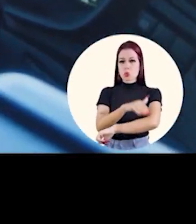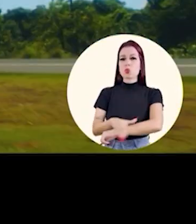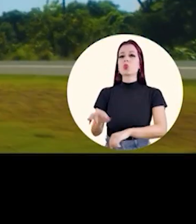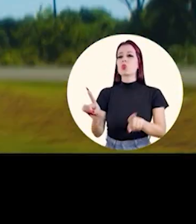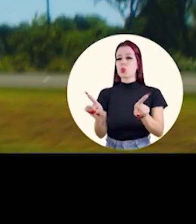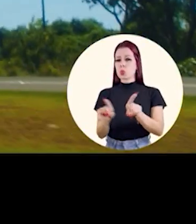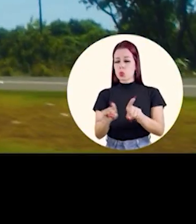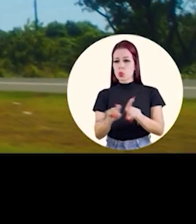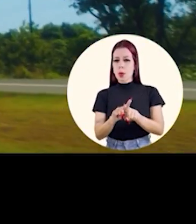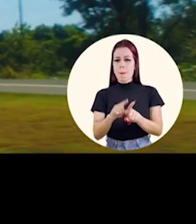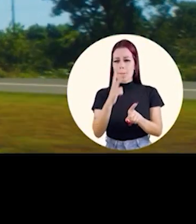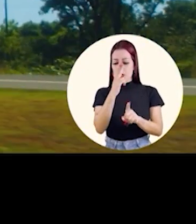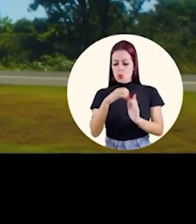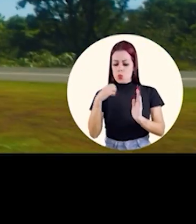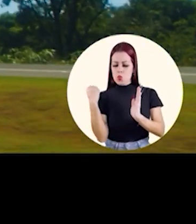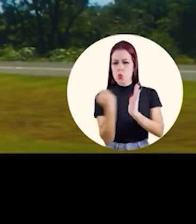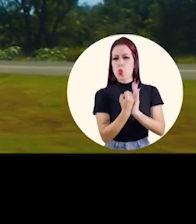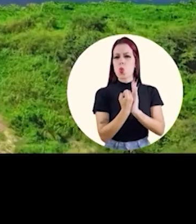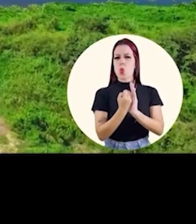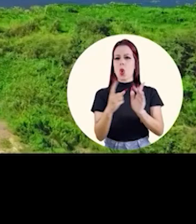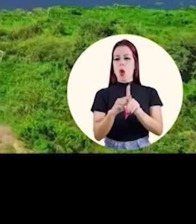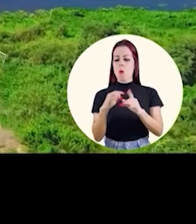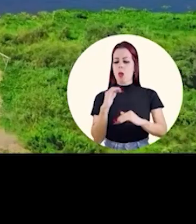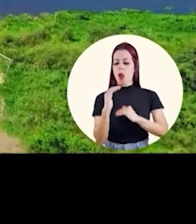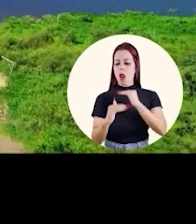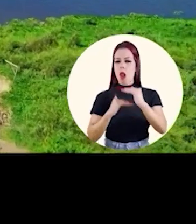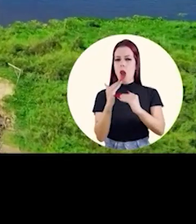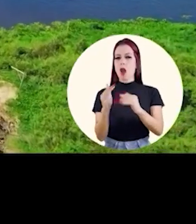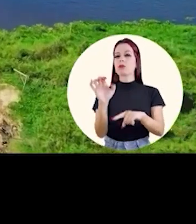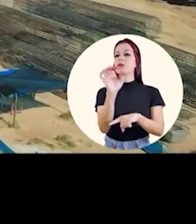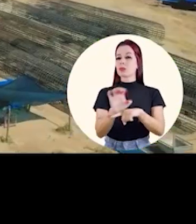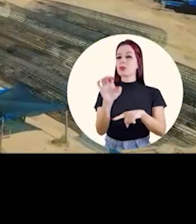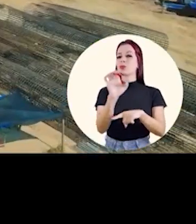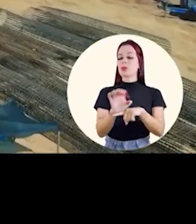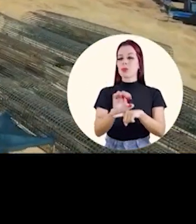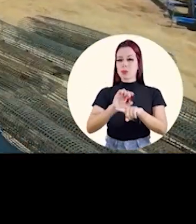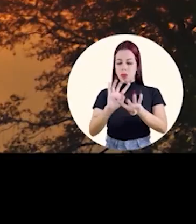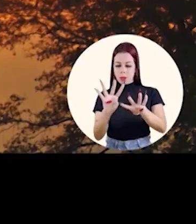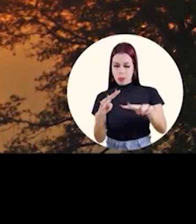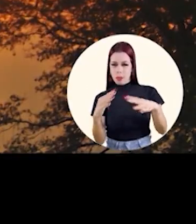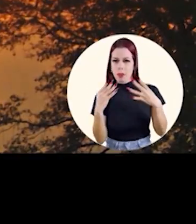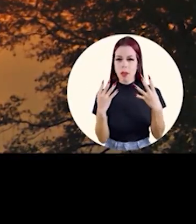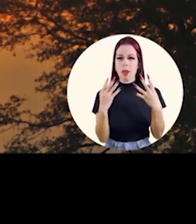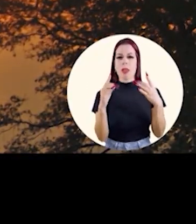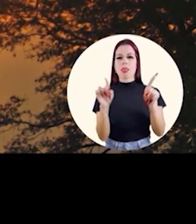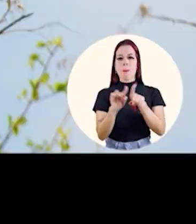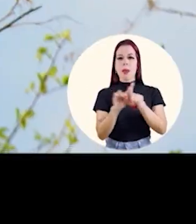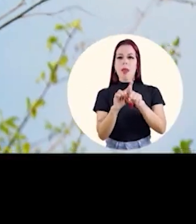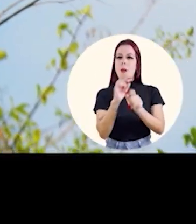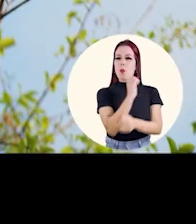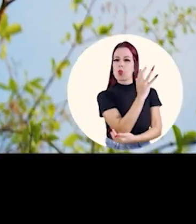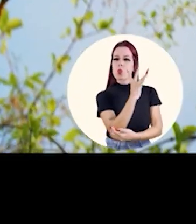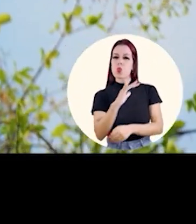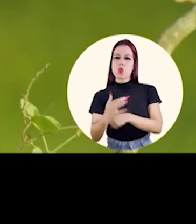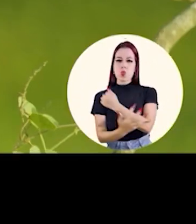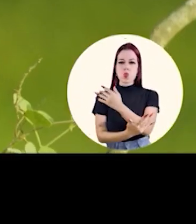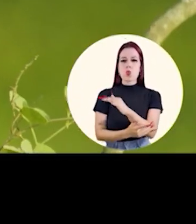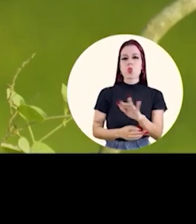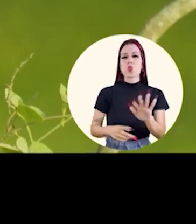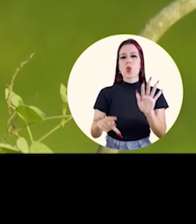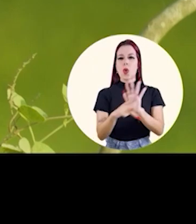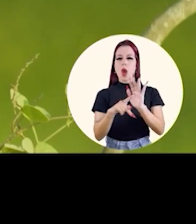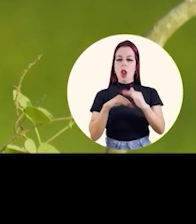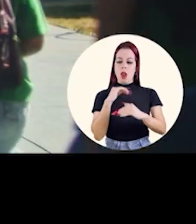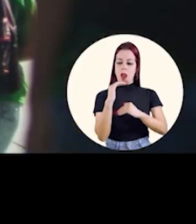rodovias e a rota bioceânica que impactam toda a logística e desenvolvimento do nosso Estado a atenção com o meio ambiente e a proteção